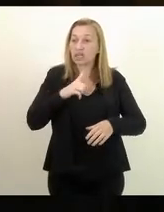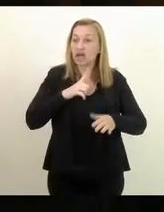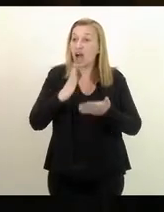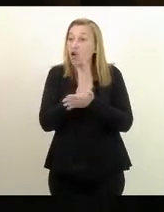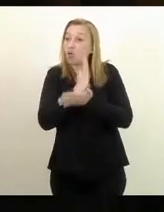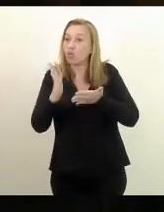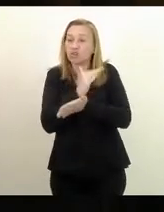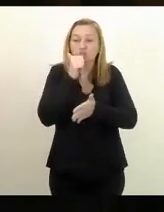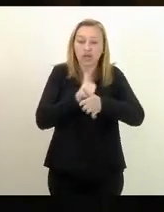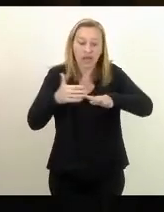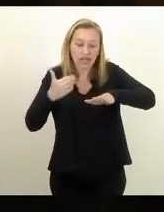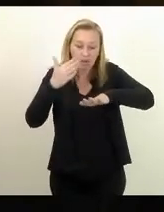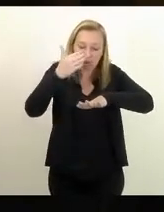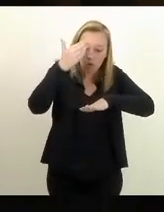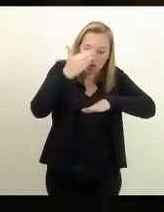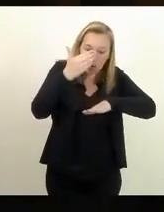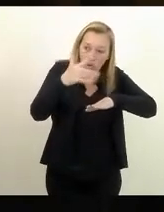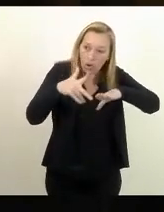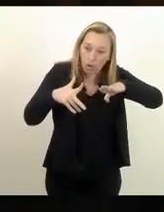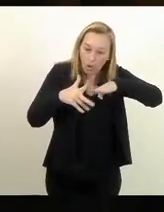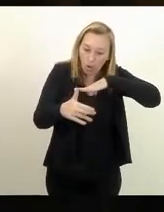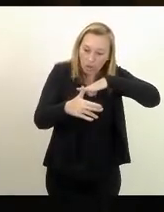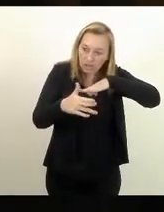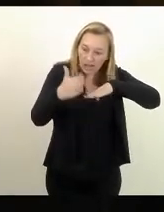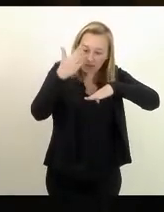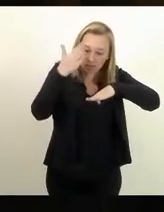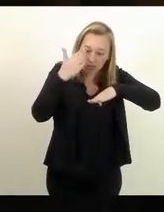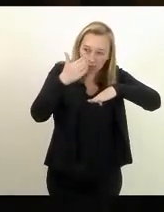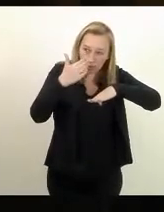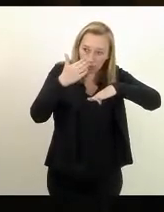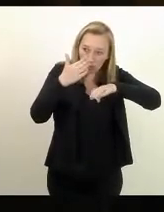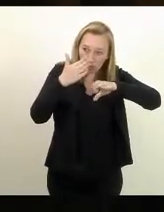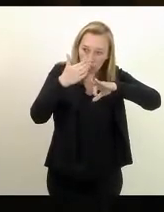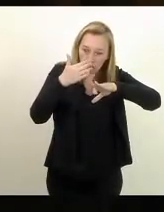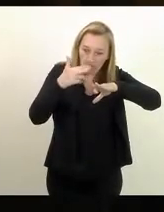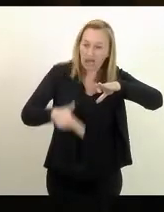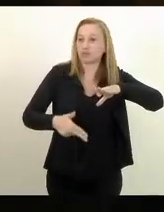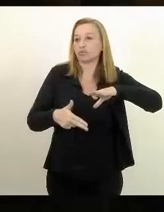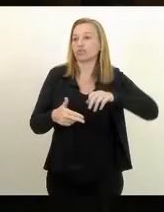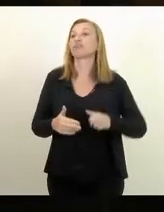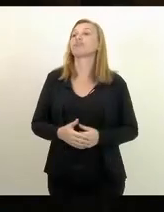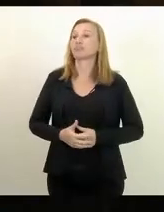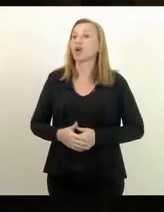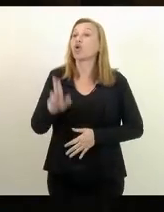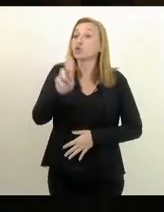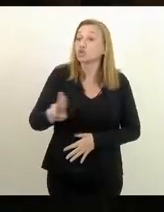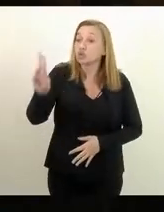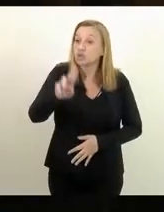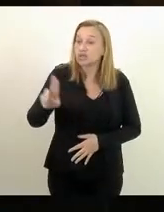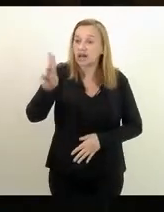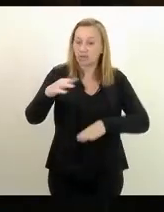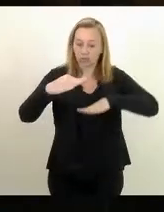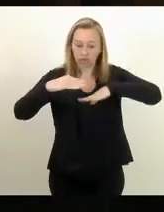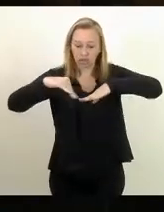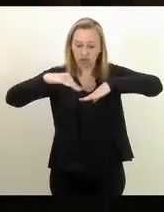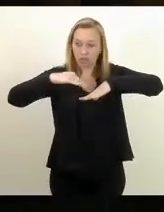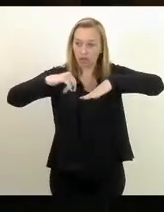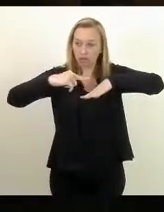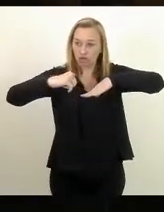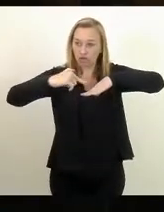amputados porque tiveram a petulância entre aspas de utilizarem esmalte.